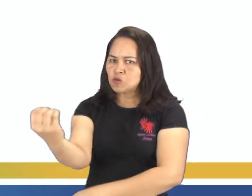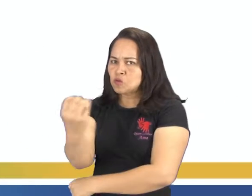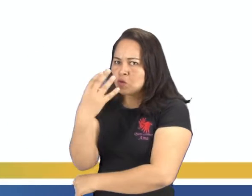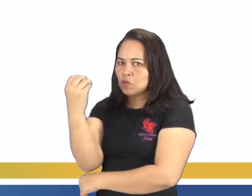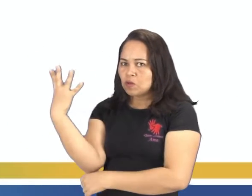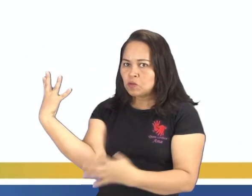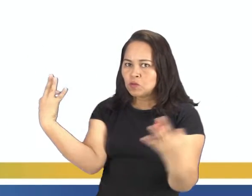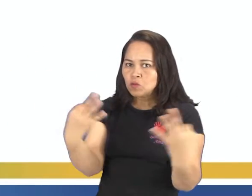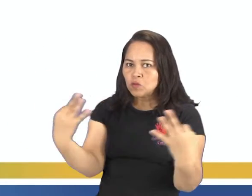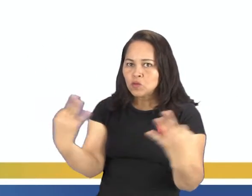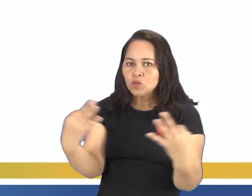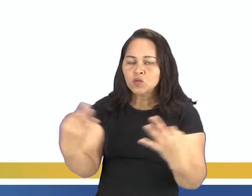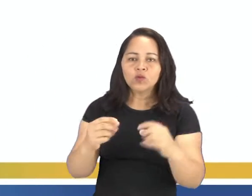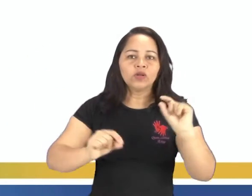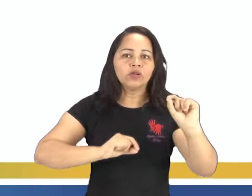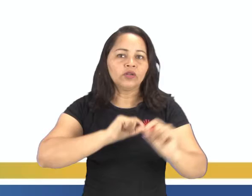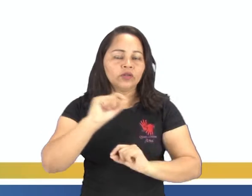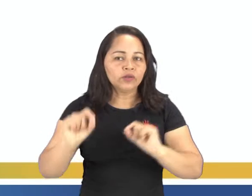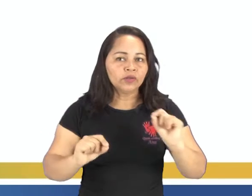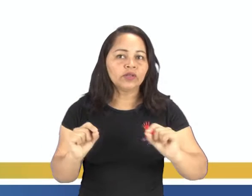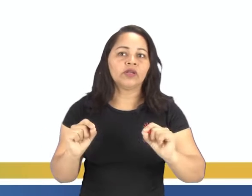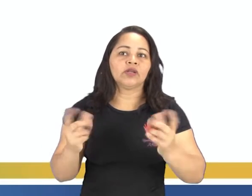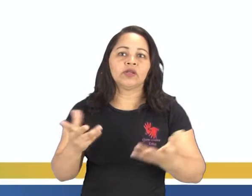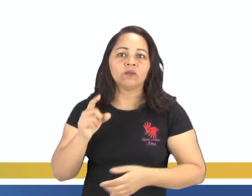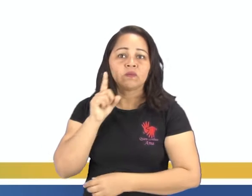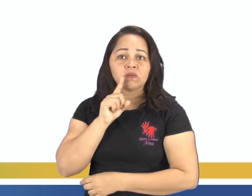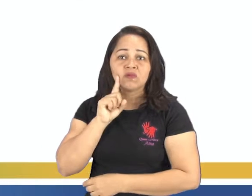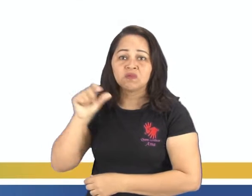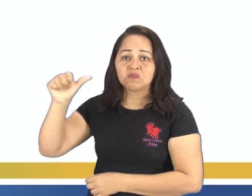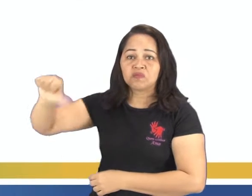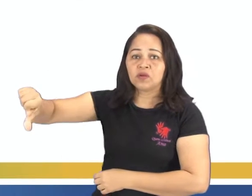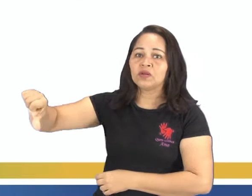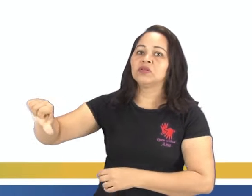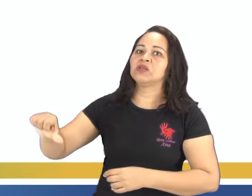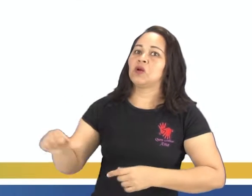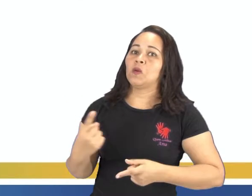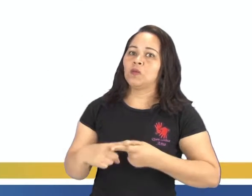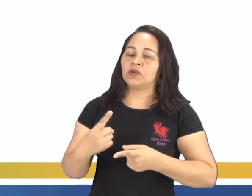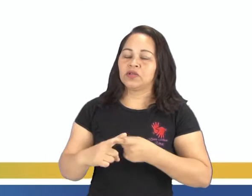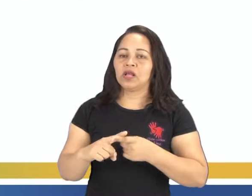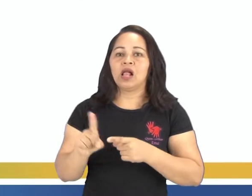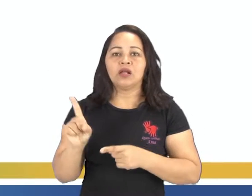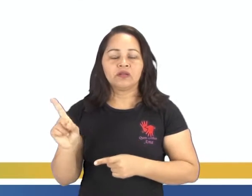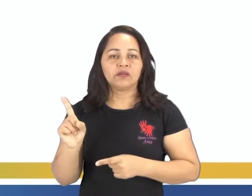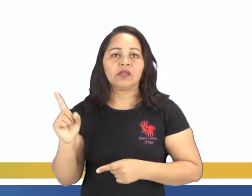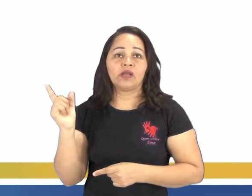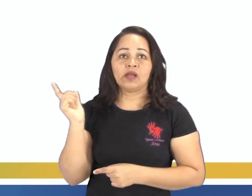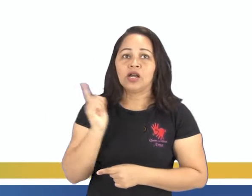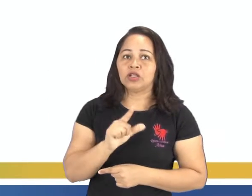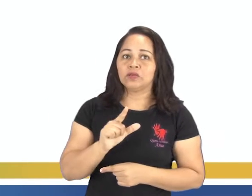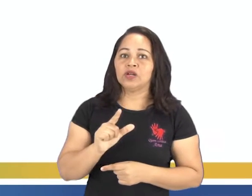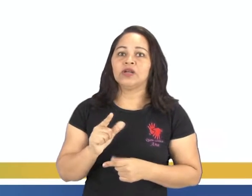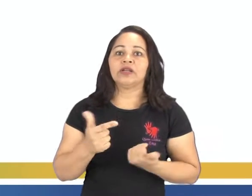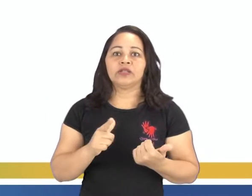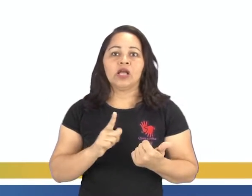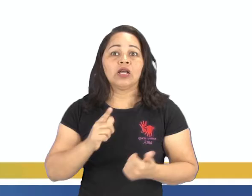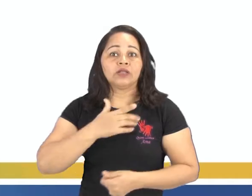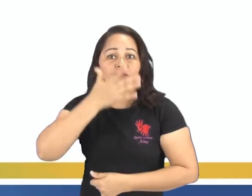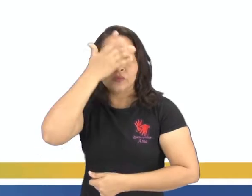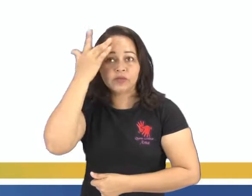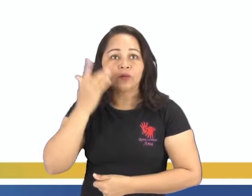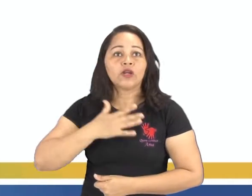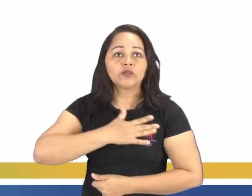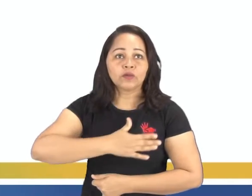deixando muitos filmes hollywoodianos no chinelo. É isso mesmo, gente. Então esse cinema tem ganhado cada vez mais